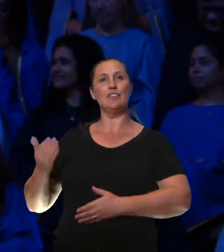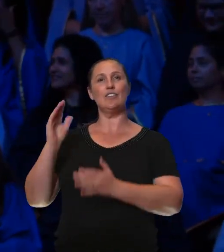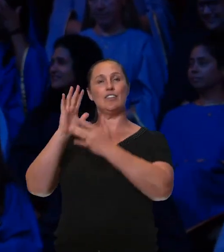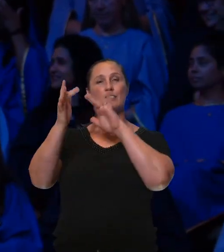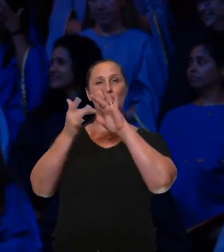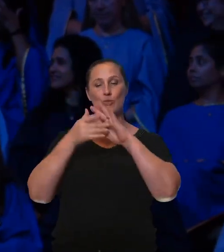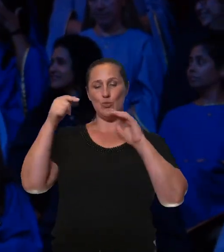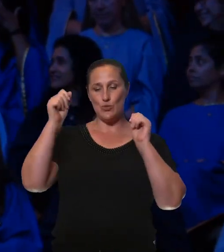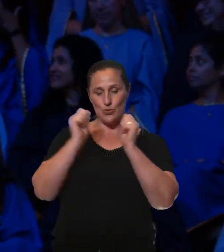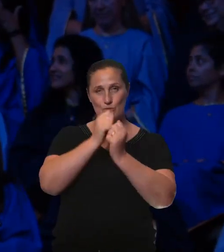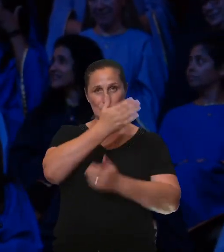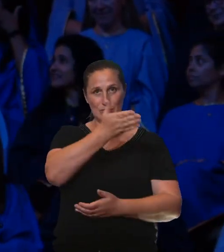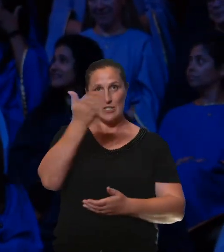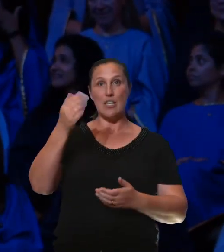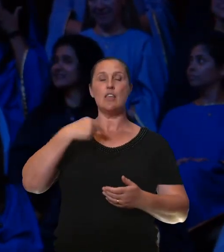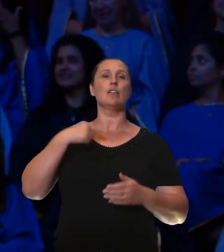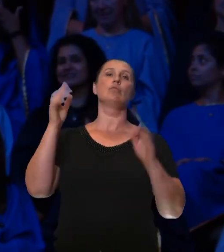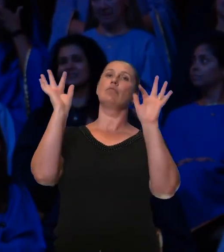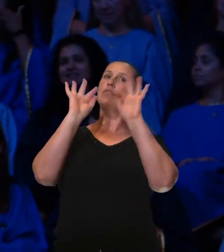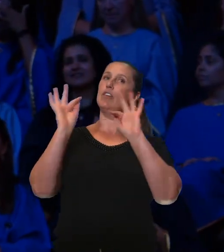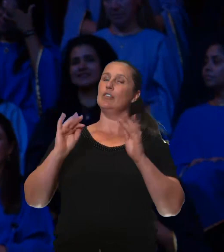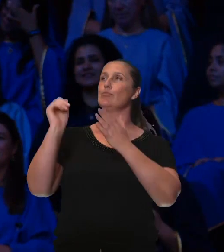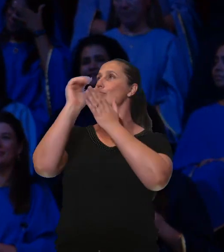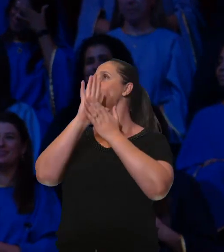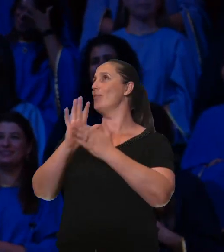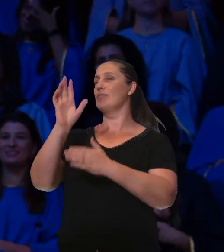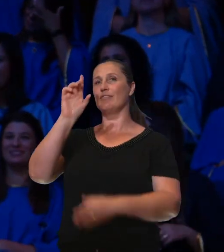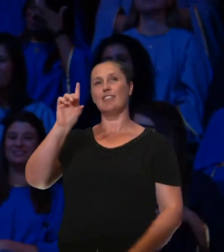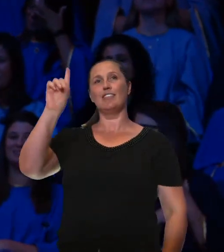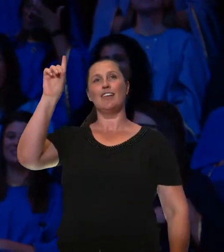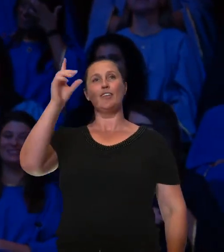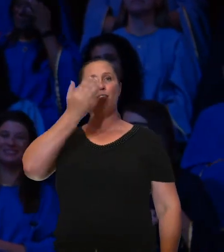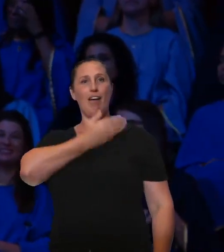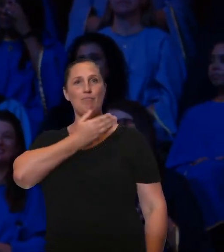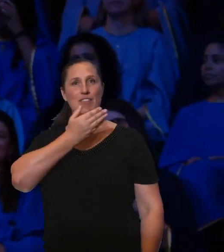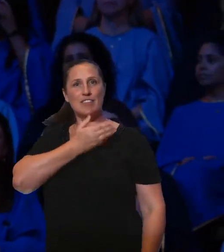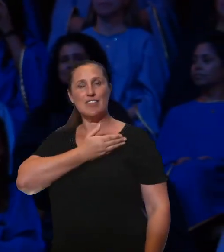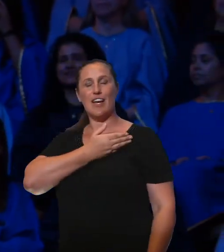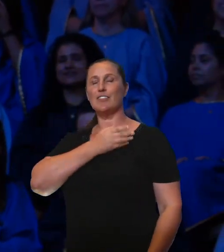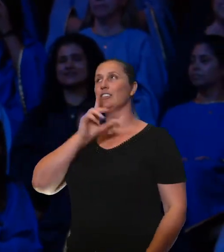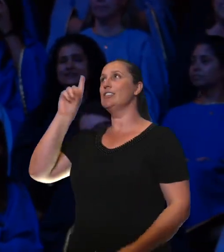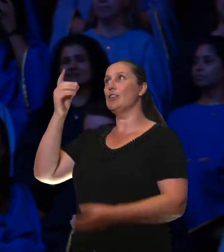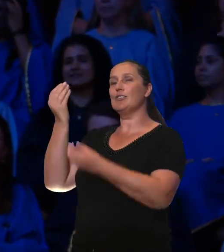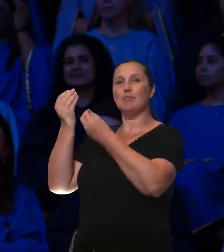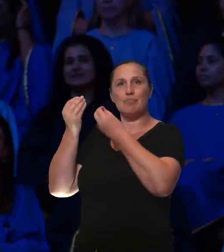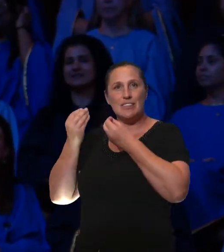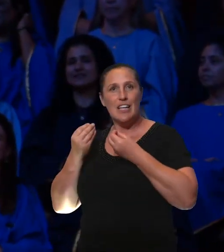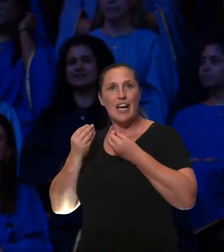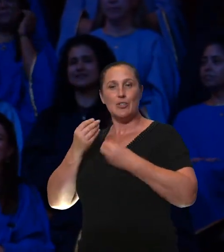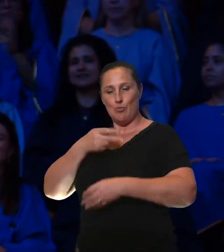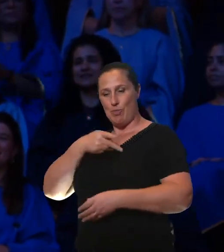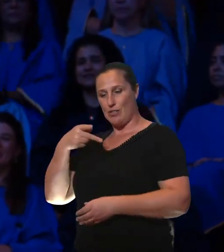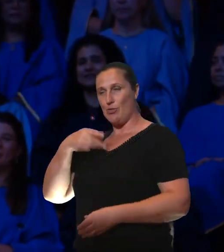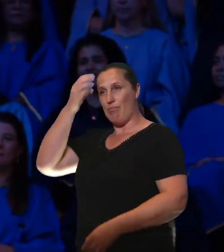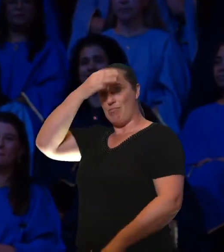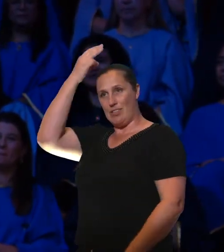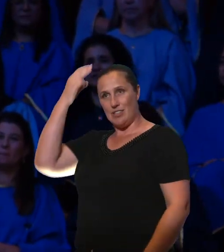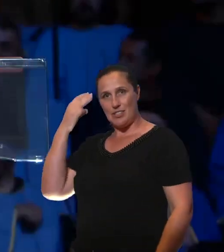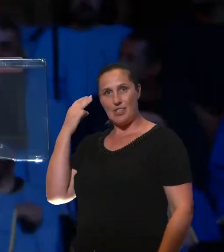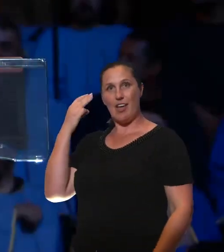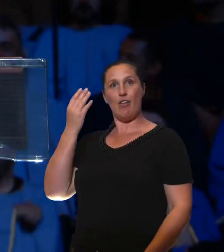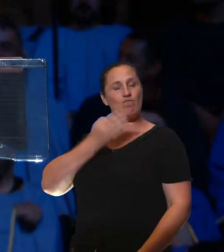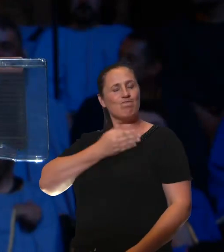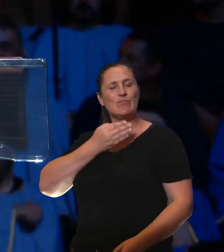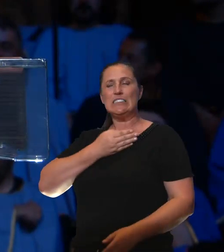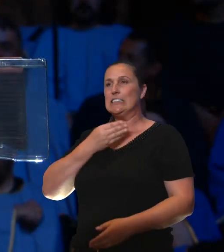E eu estou muito feliz. Eu louvo a Deus pela amizade que o Senhor tem criado com o pastor Michel. O pastor Michel é